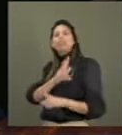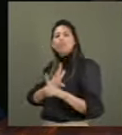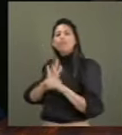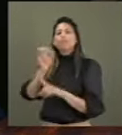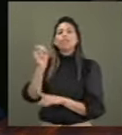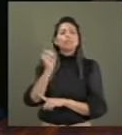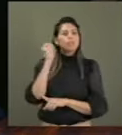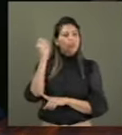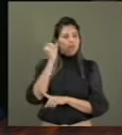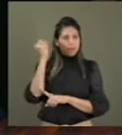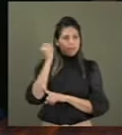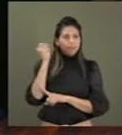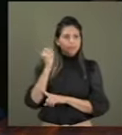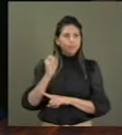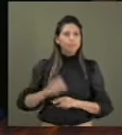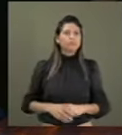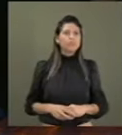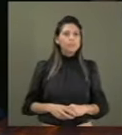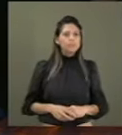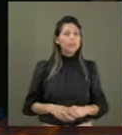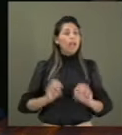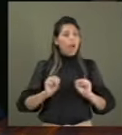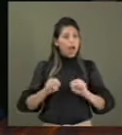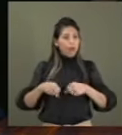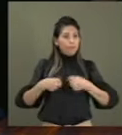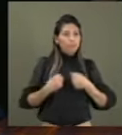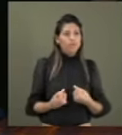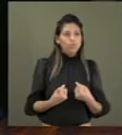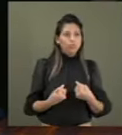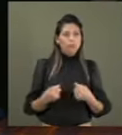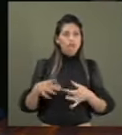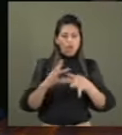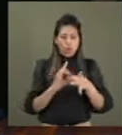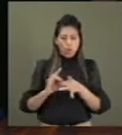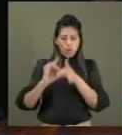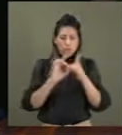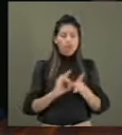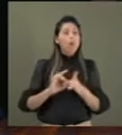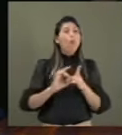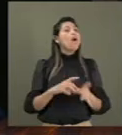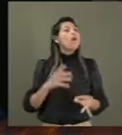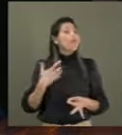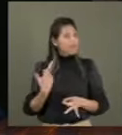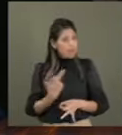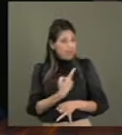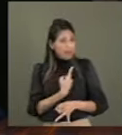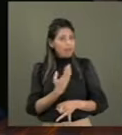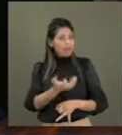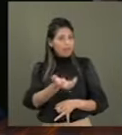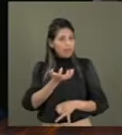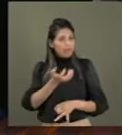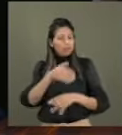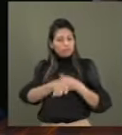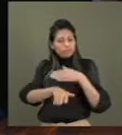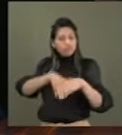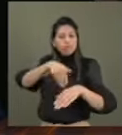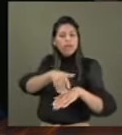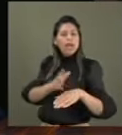praticamente unanimidade. A nossa força está na união, em busca de igualdade, um passo que nos